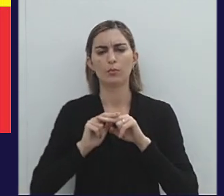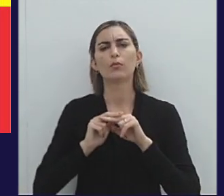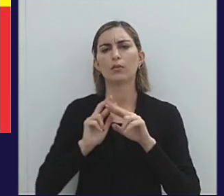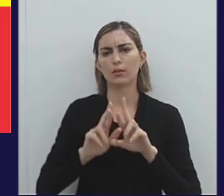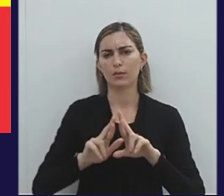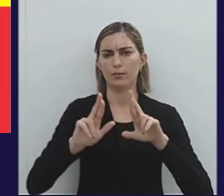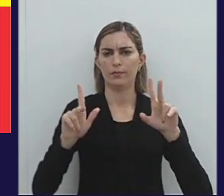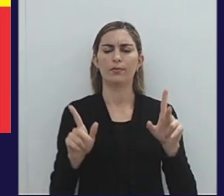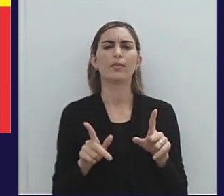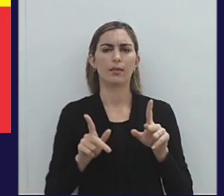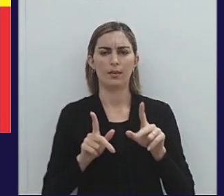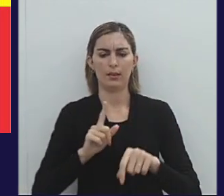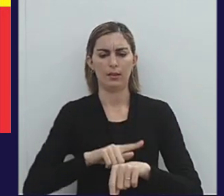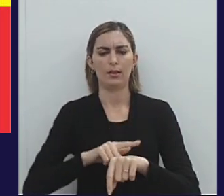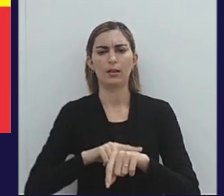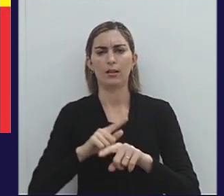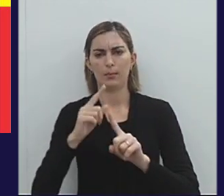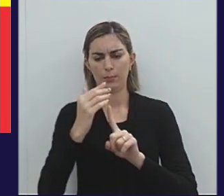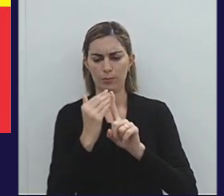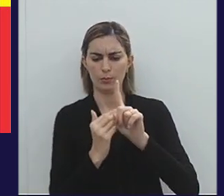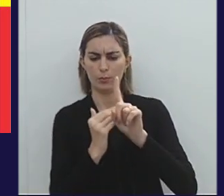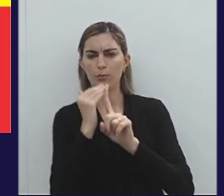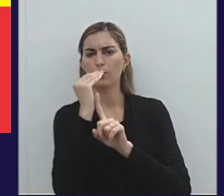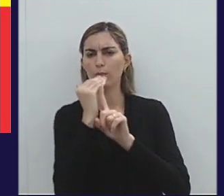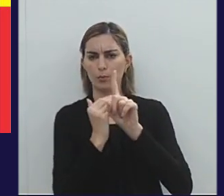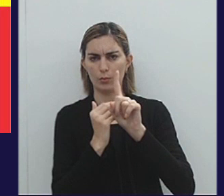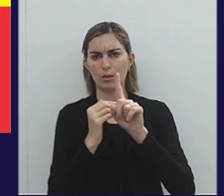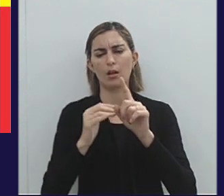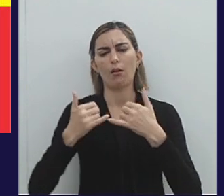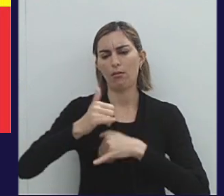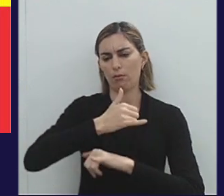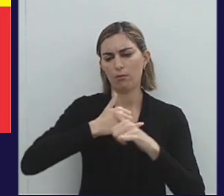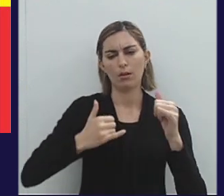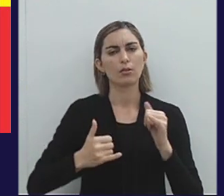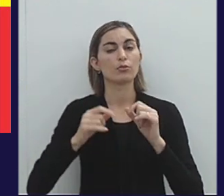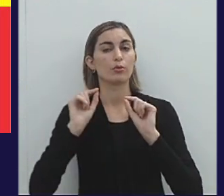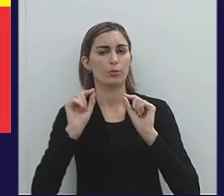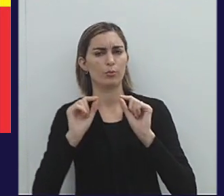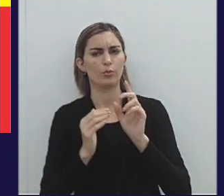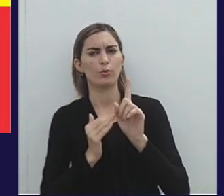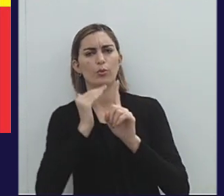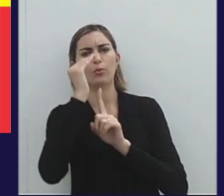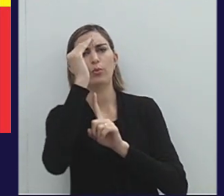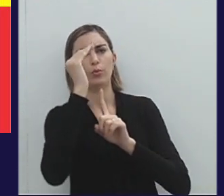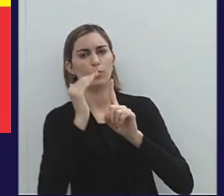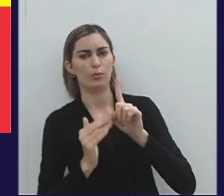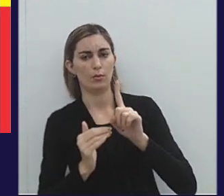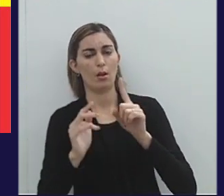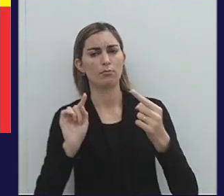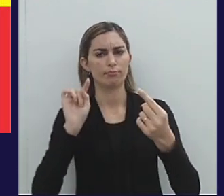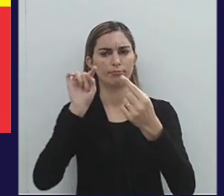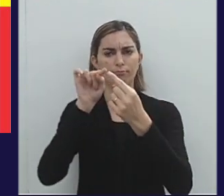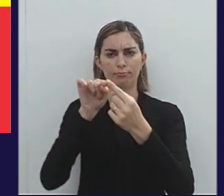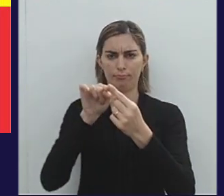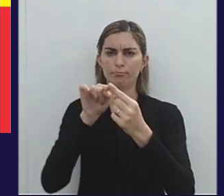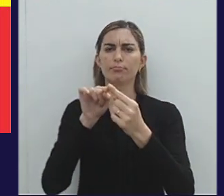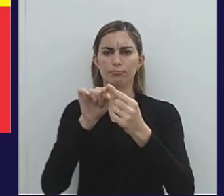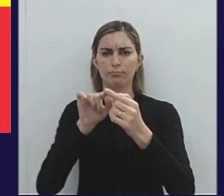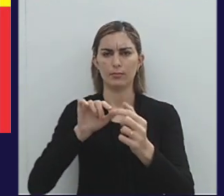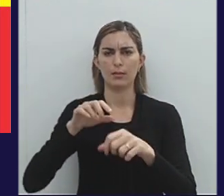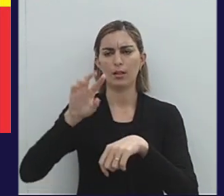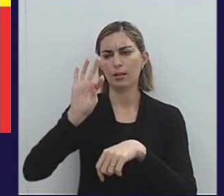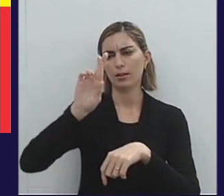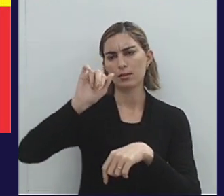por uma diferença de temperatura. E a energia térmica vai ser aquela que é associada